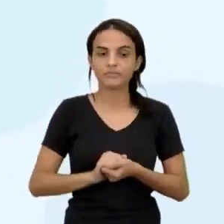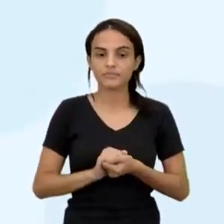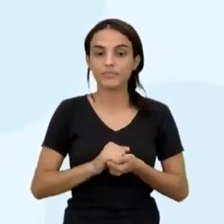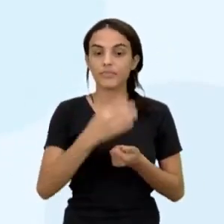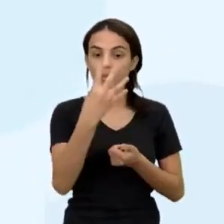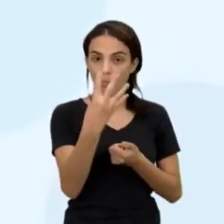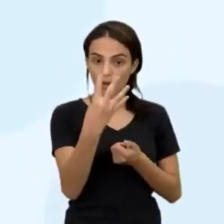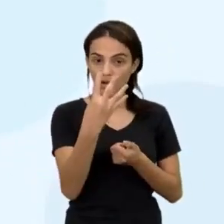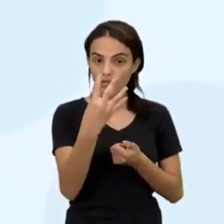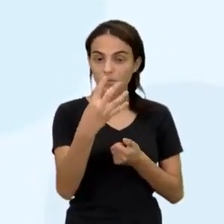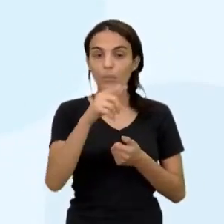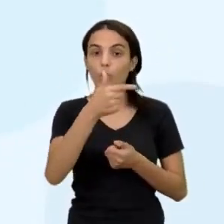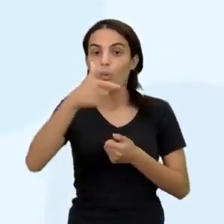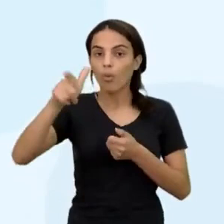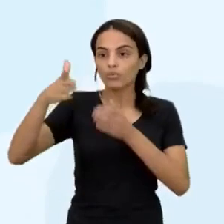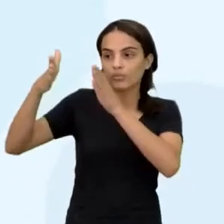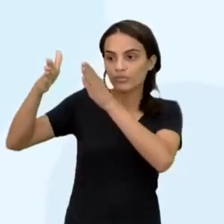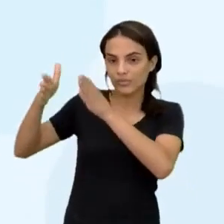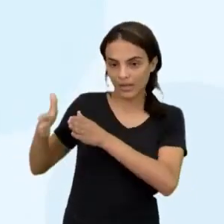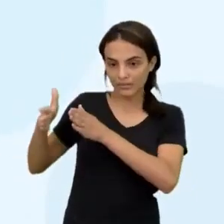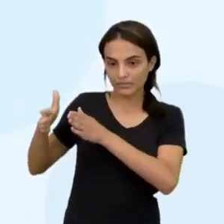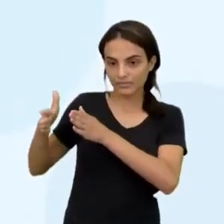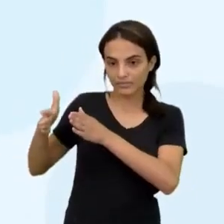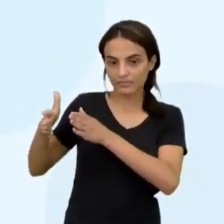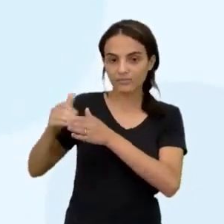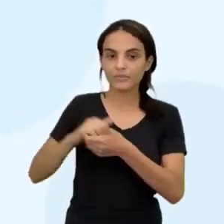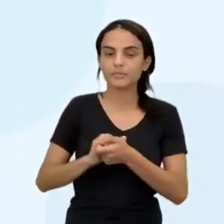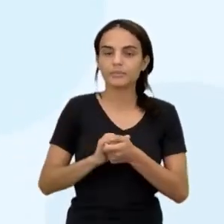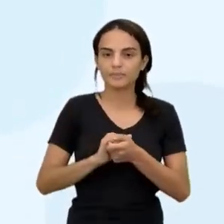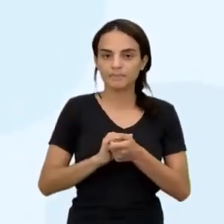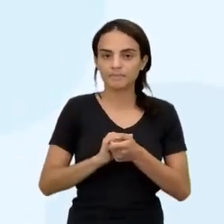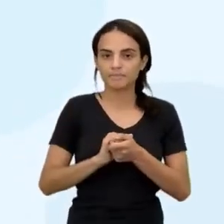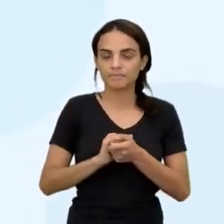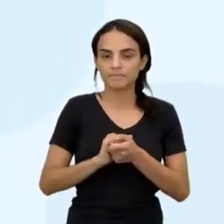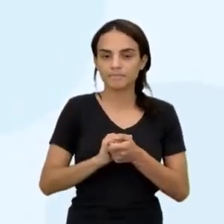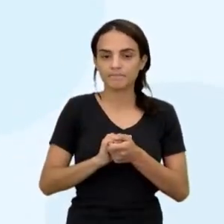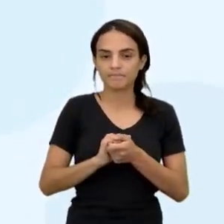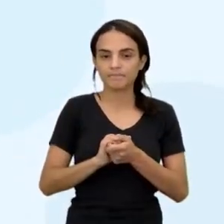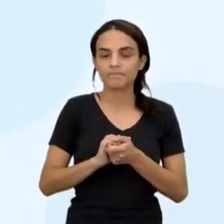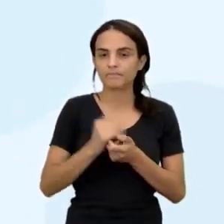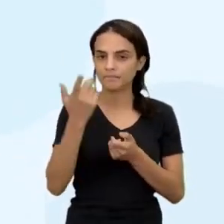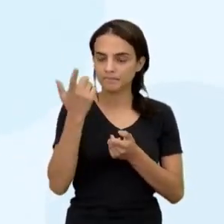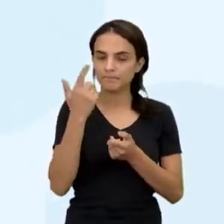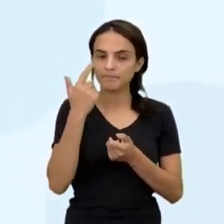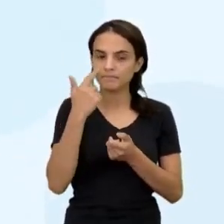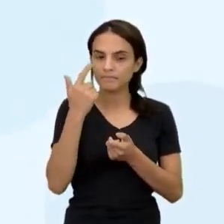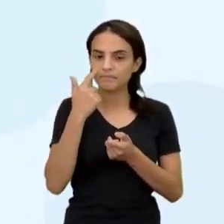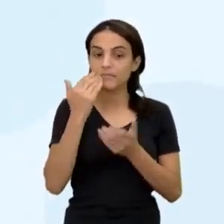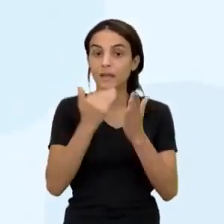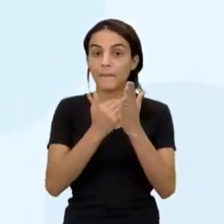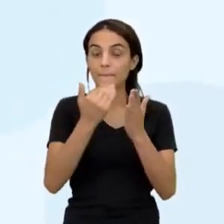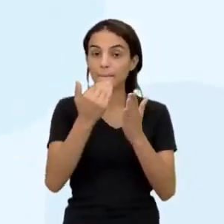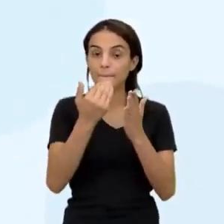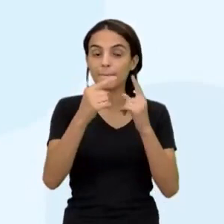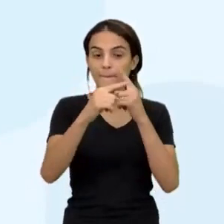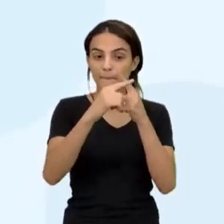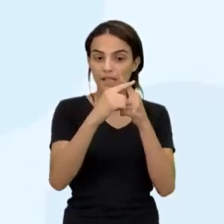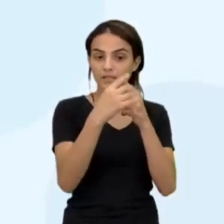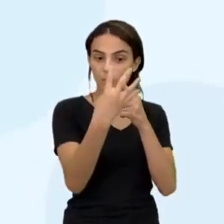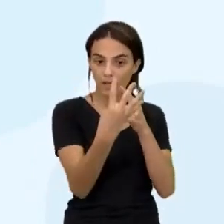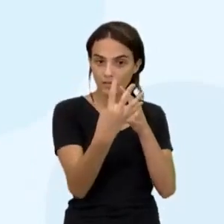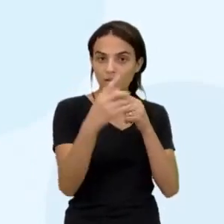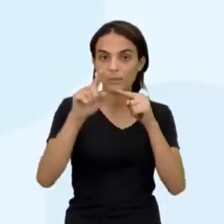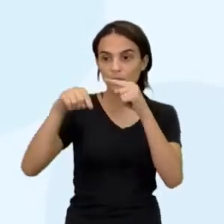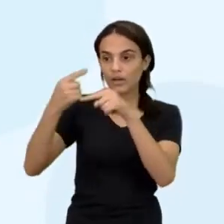4 eu vou passar pro outro lado, para separar quem tem letra de quem não tem. Então, ó, tá mais 4, vai pro outro lado,